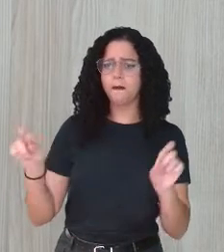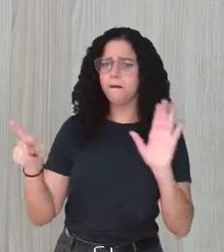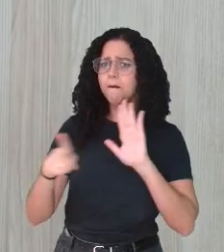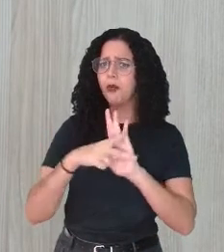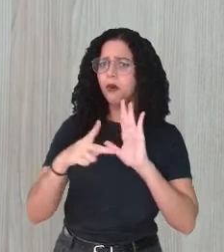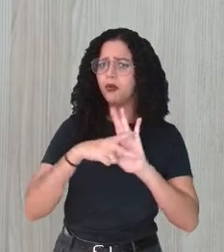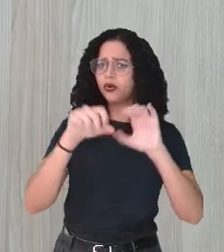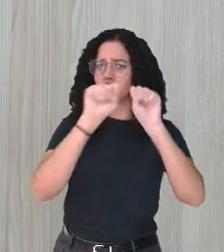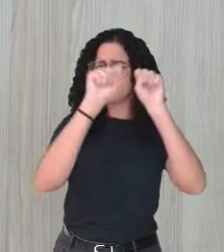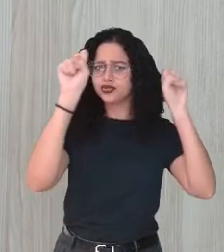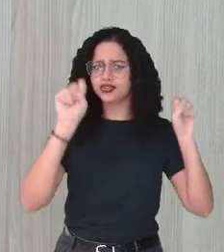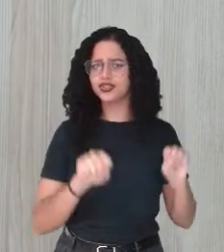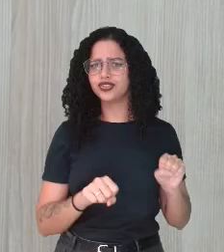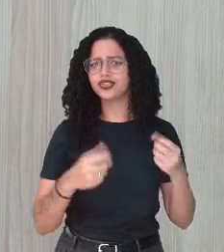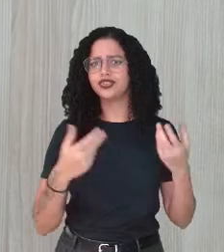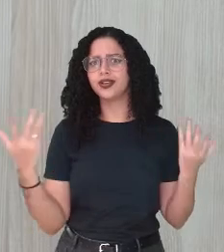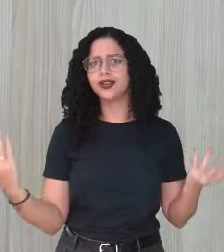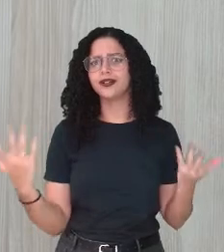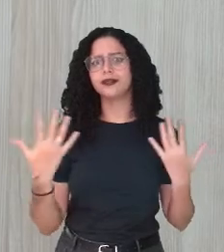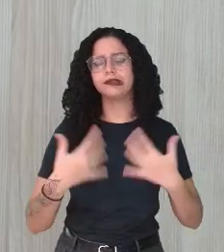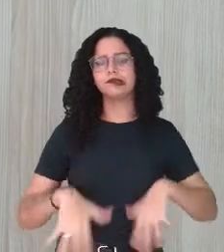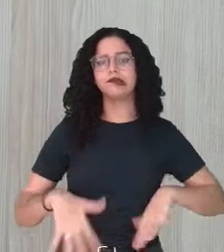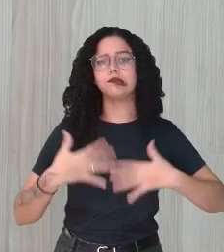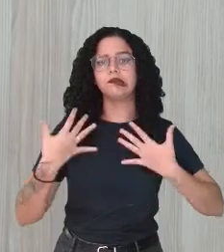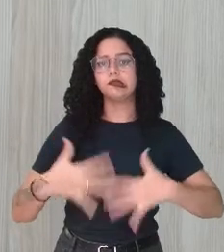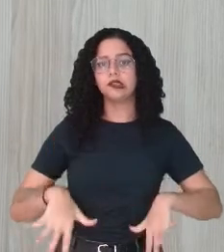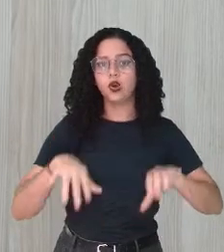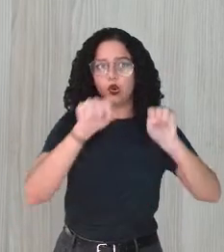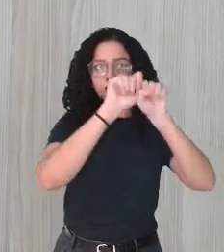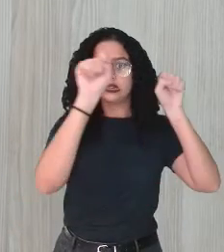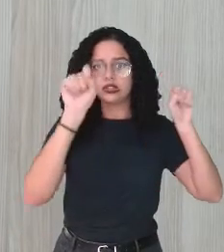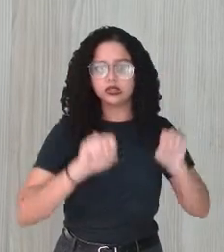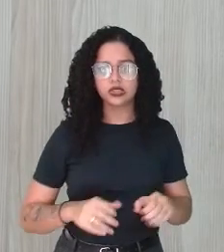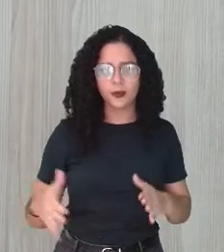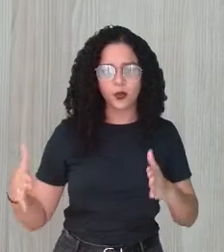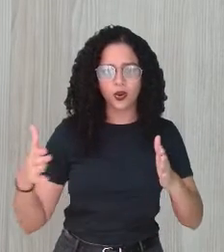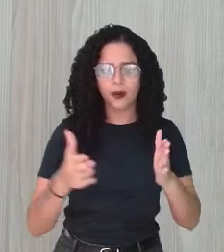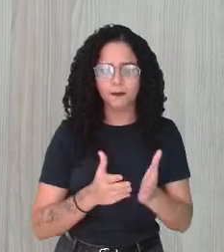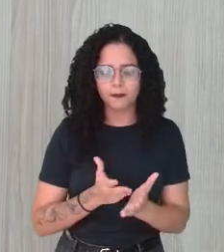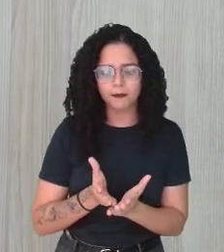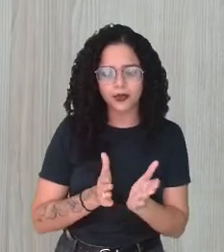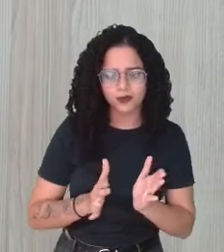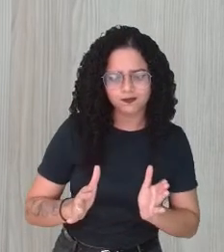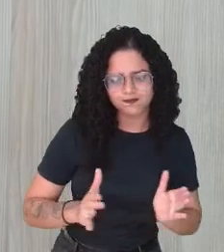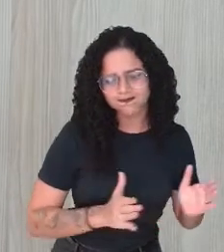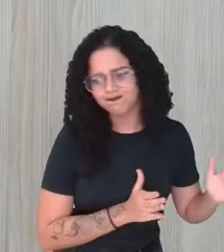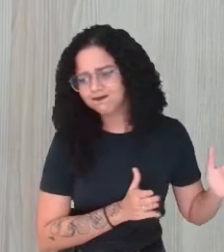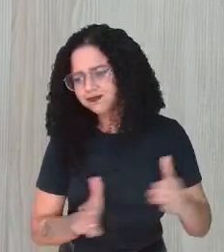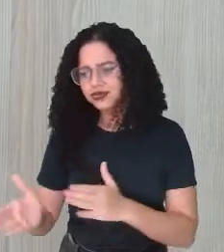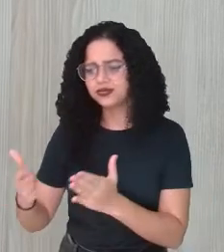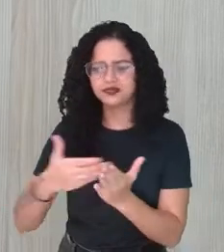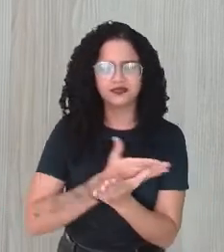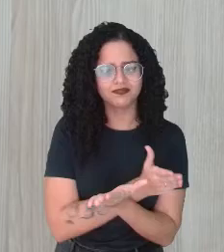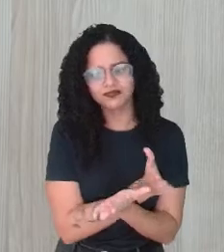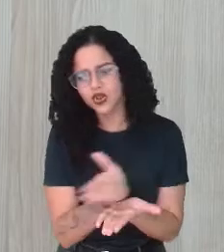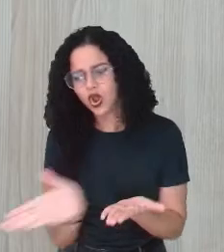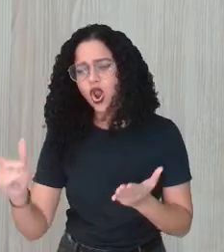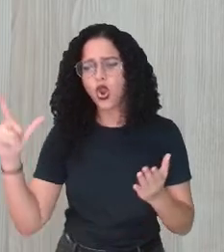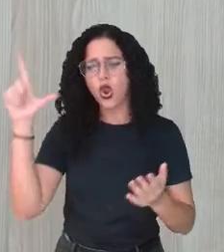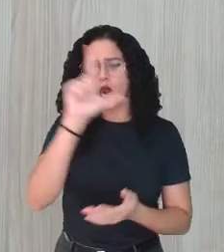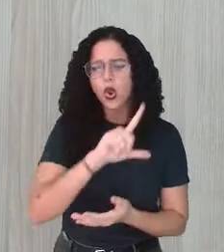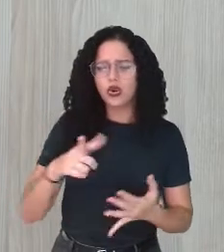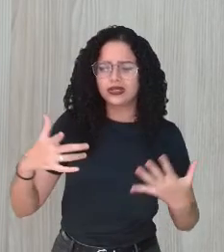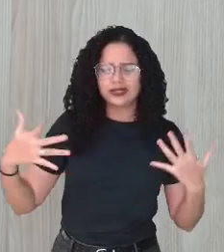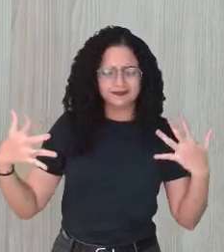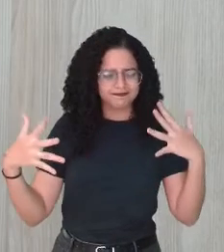do nosso sistema. Né? O nosso sistema foi tomando um caminho com uma lógica muito distorcida